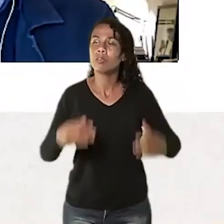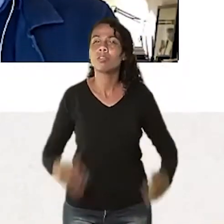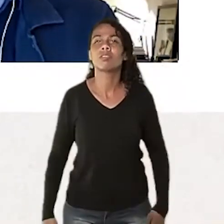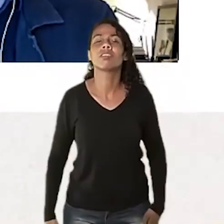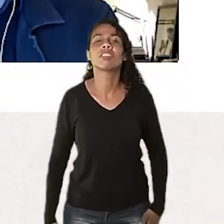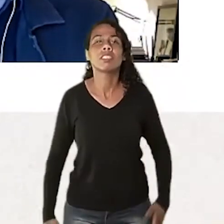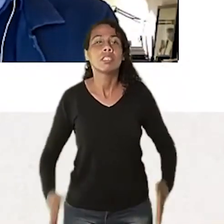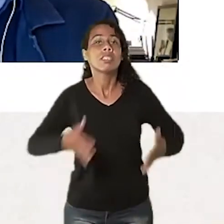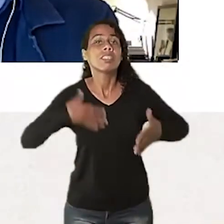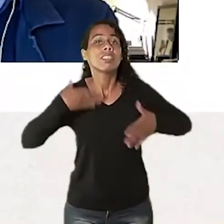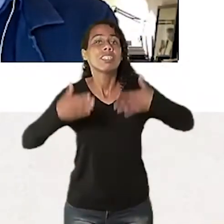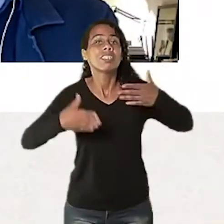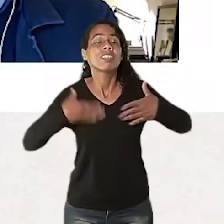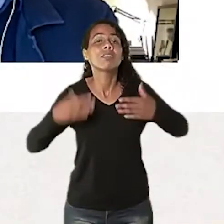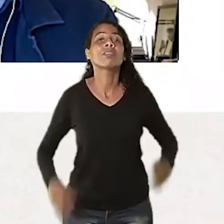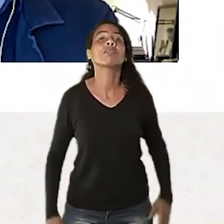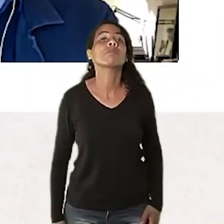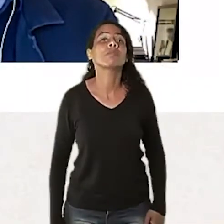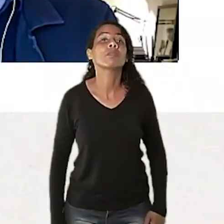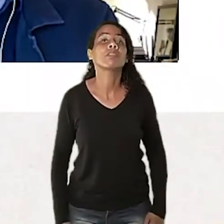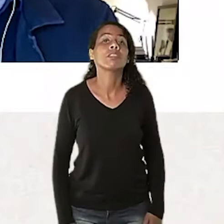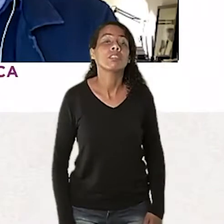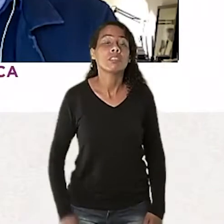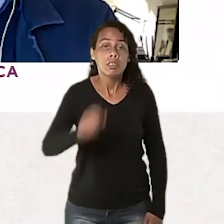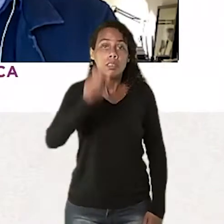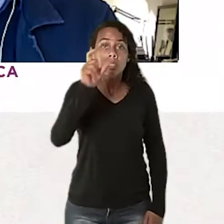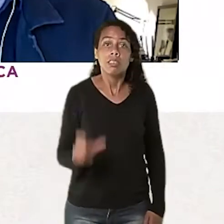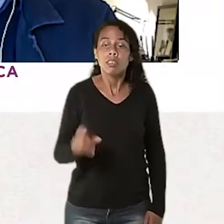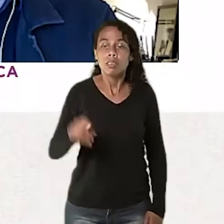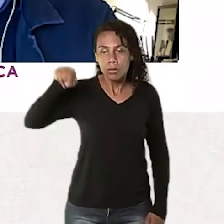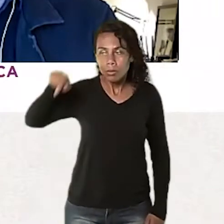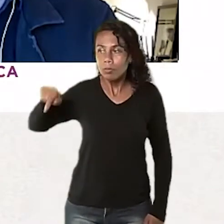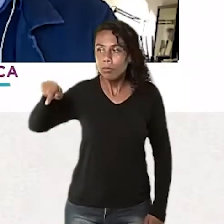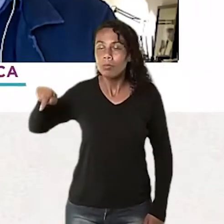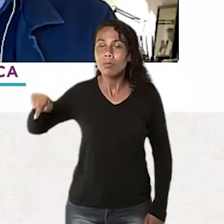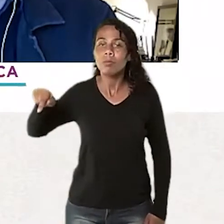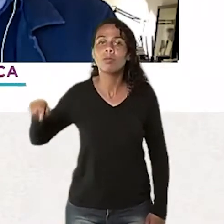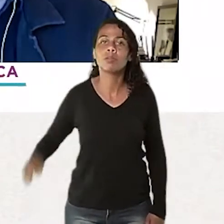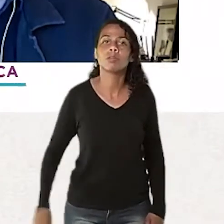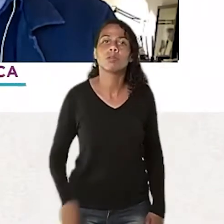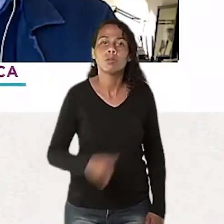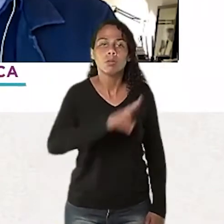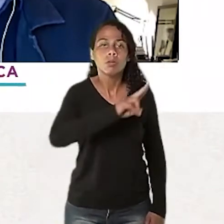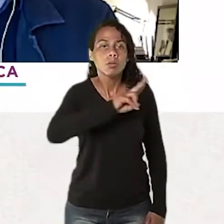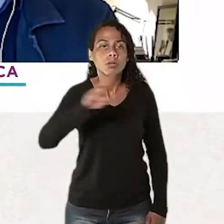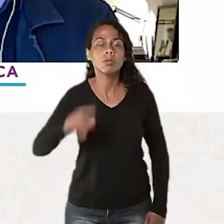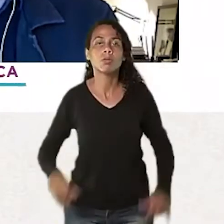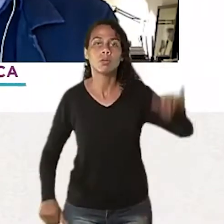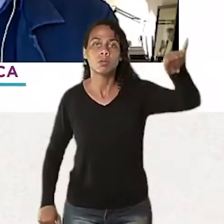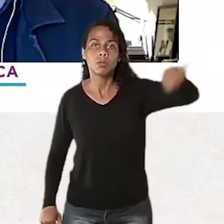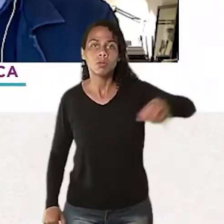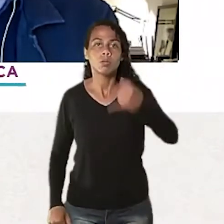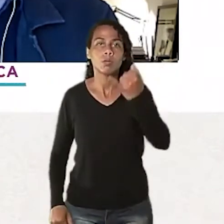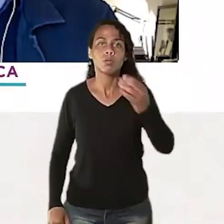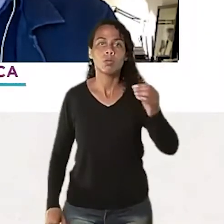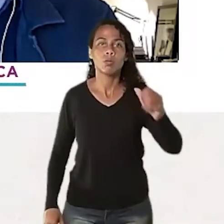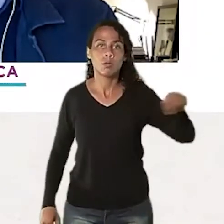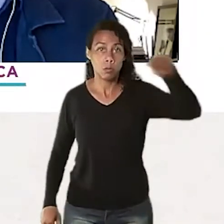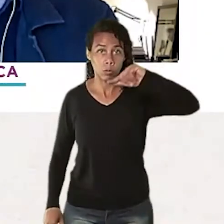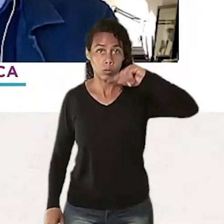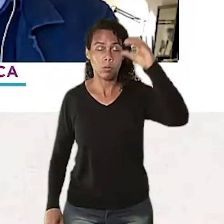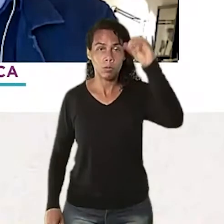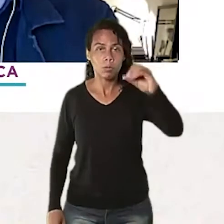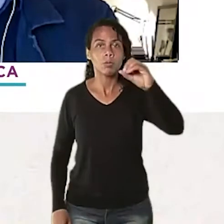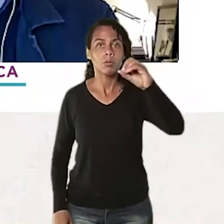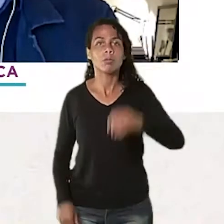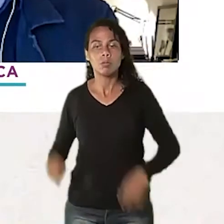conosco, lançando o seu mais recente trabalho, um trabalho que marca a chegada na nova editora, na editora Record, e